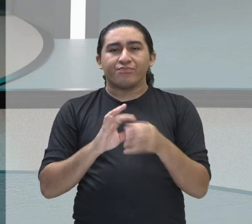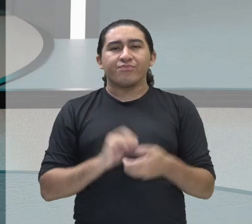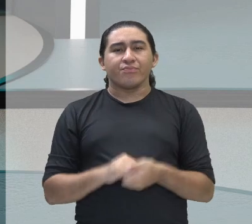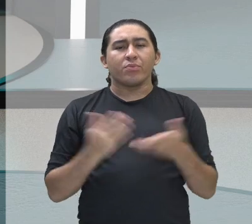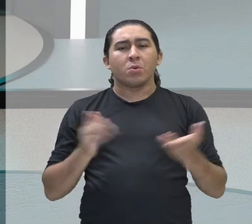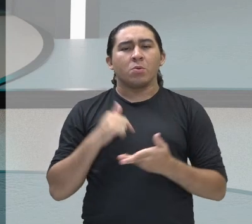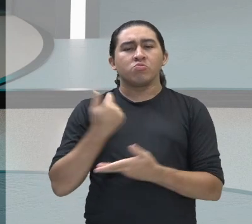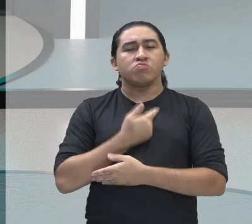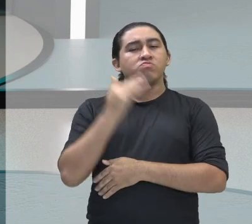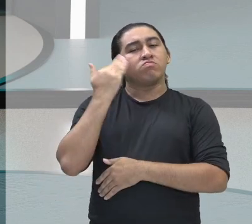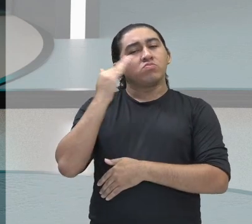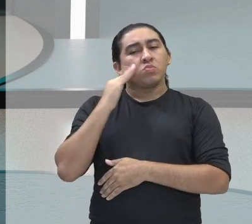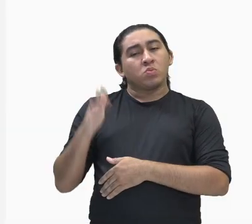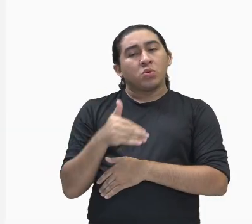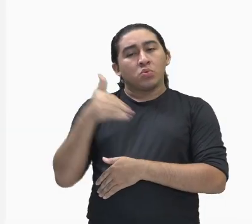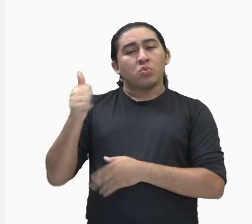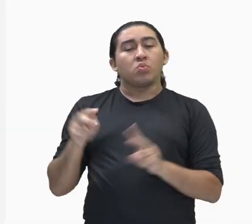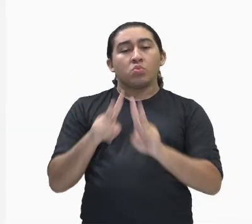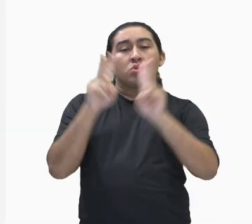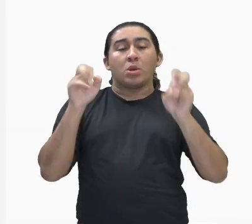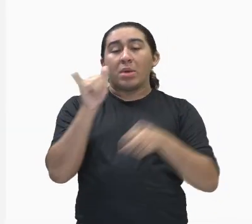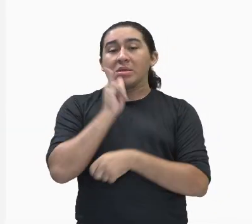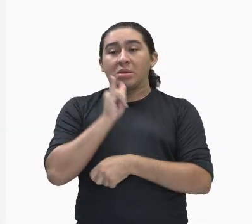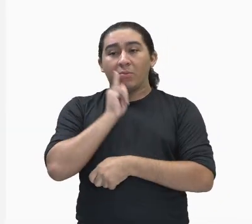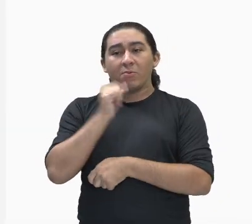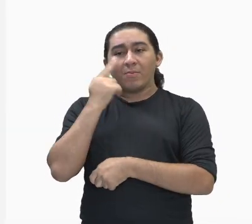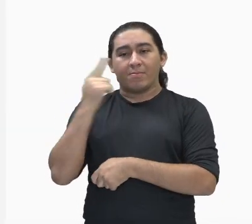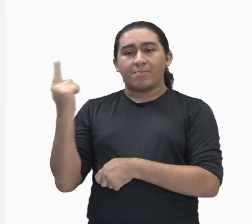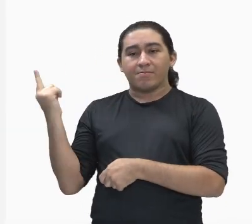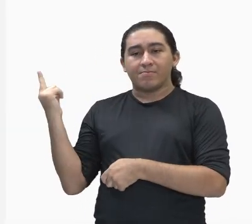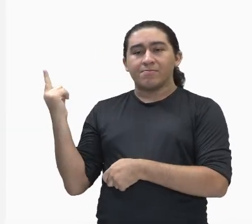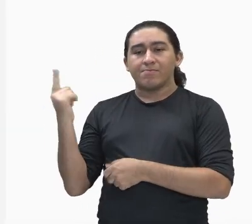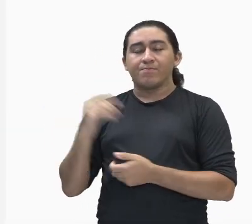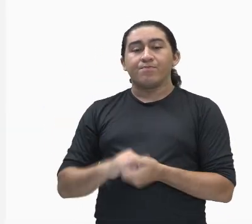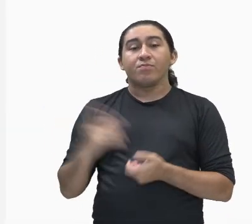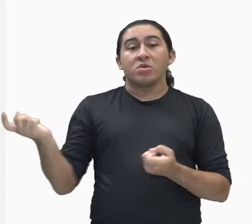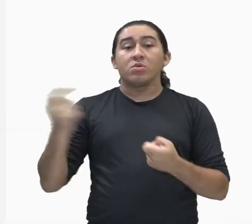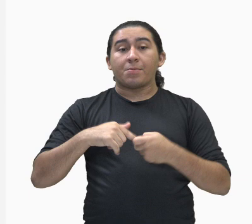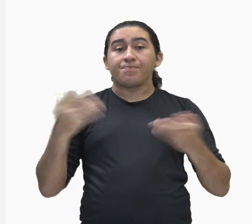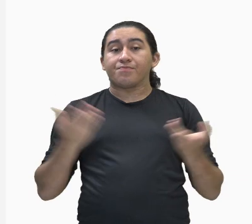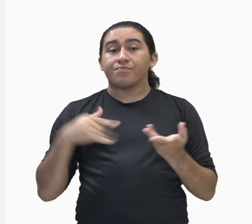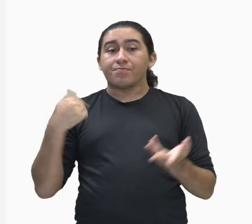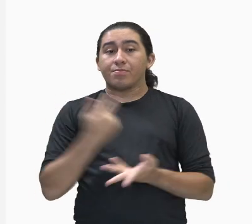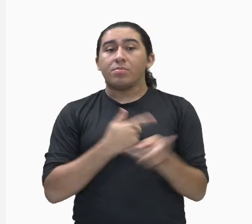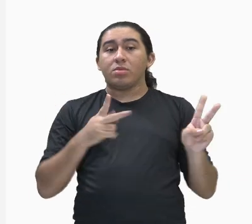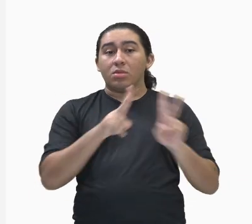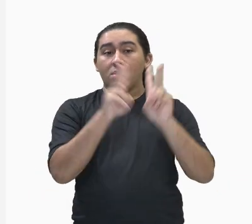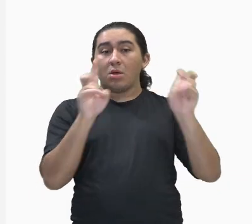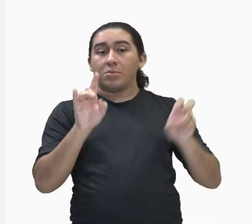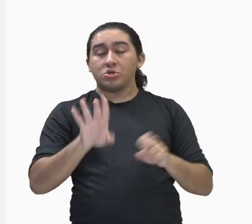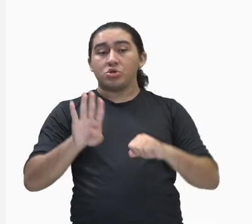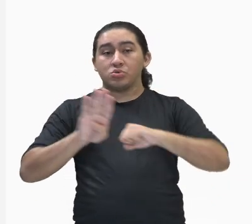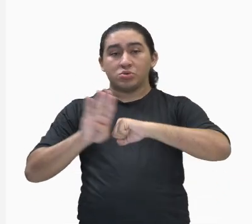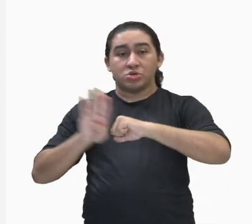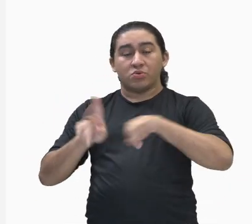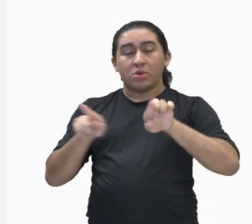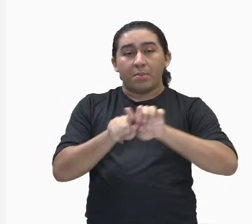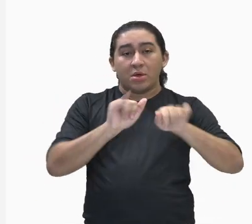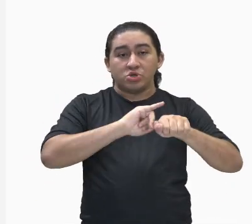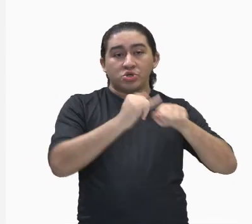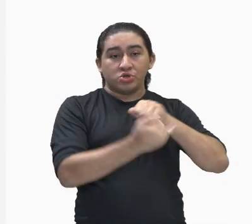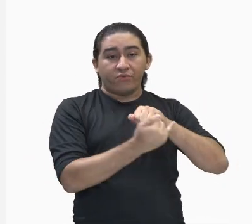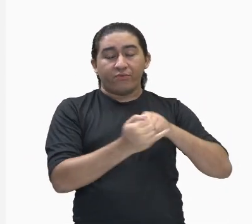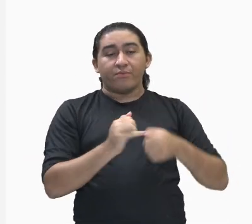mais esses exemplos aqui, olha só. Então, voltando, agora a gente vai trabalhar somente o substantivo e o adjetivo,